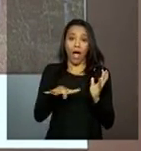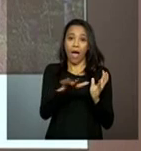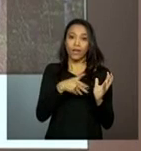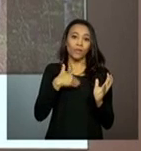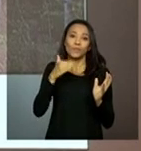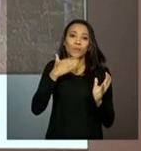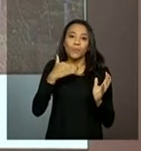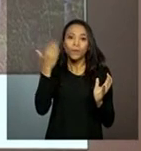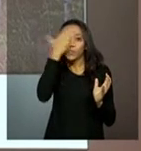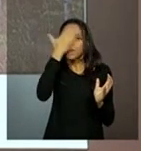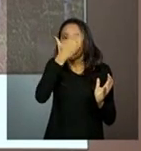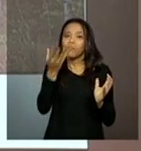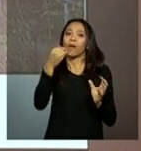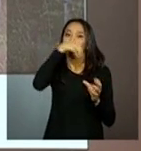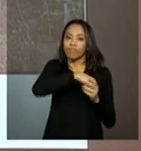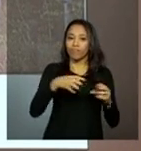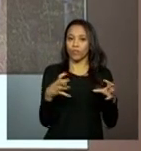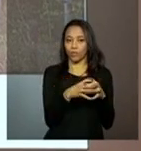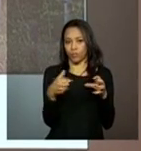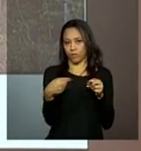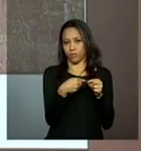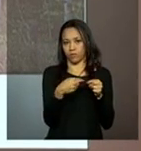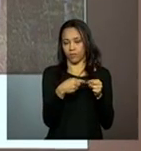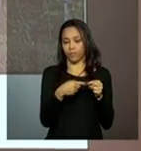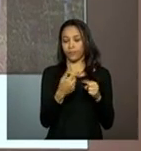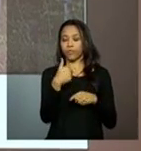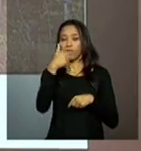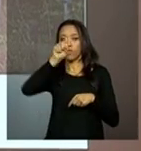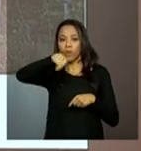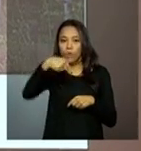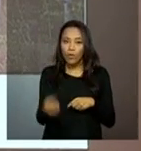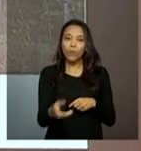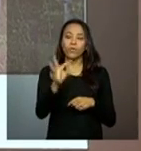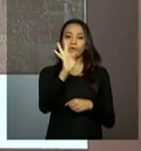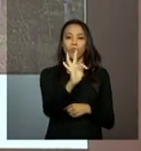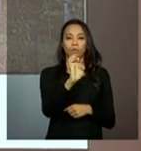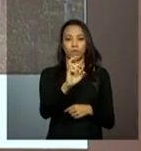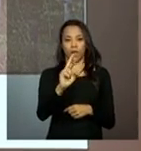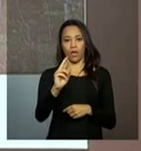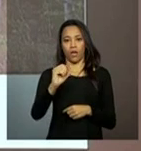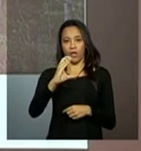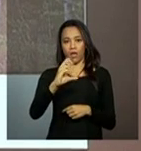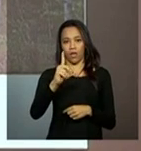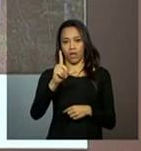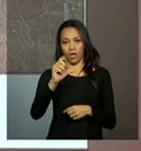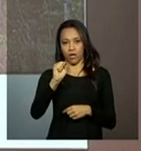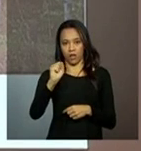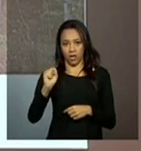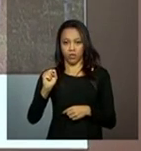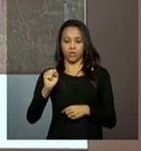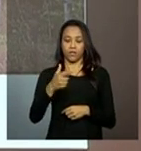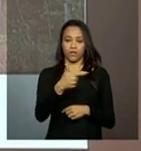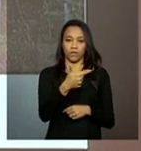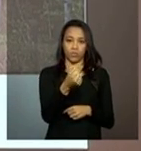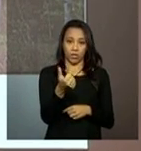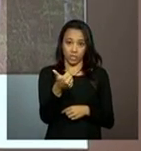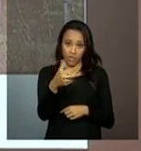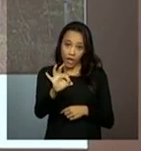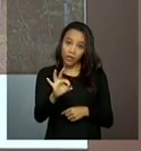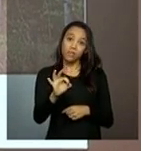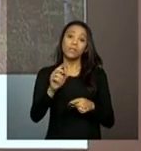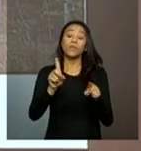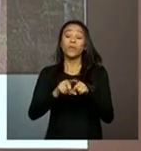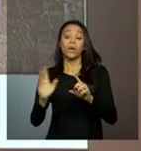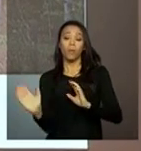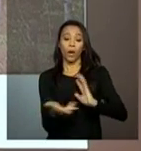Uma categoria inserida no último Terraclass 2010 foi reflorestamento, a área que, após o corte